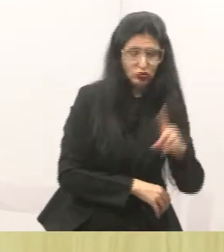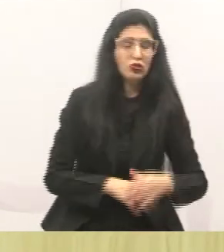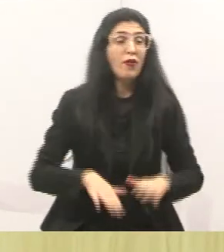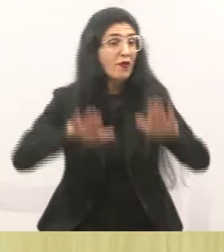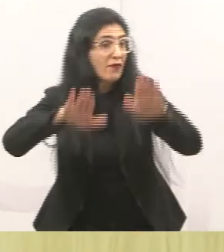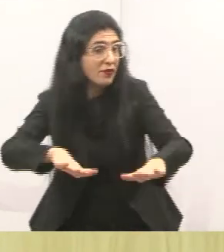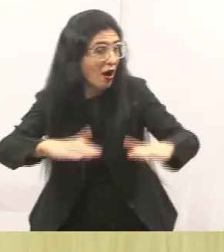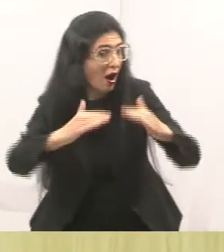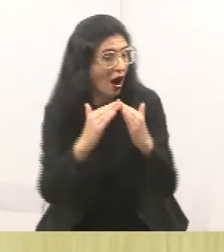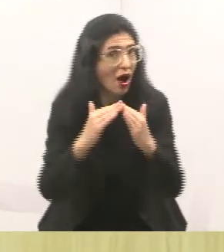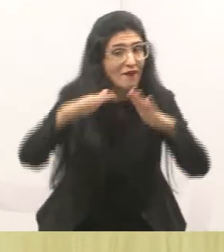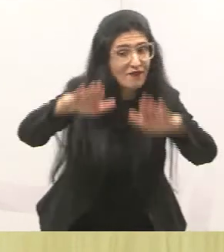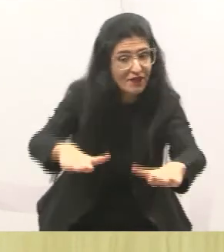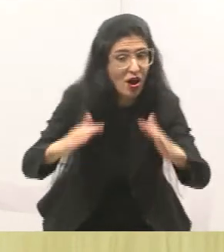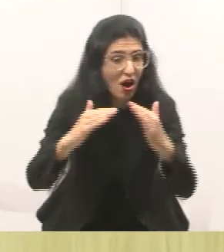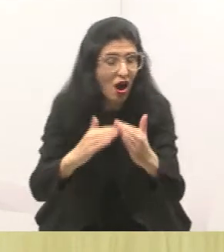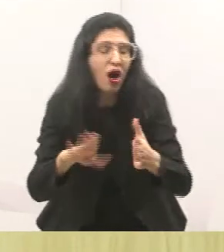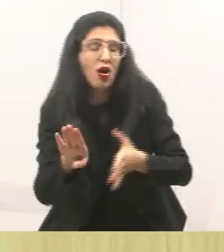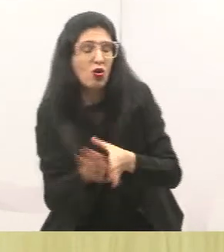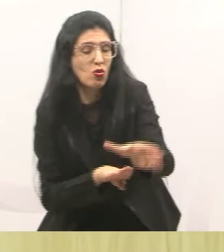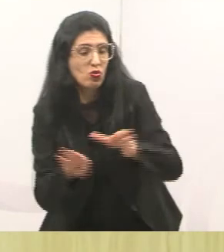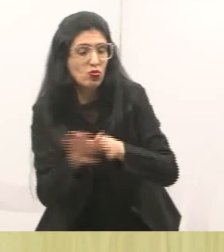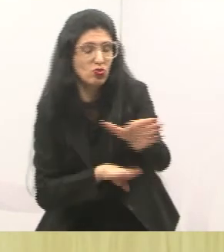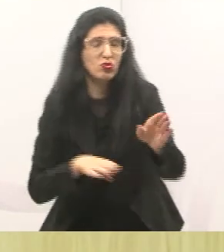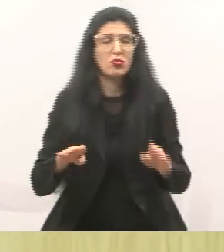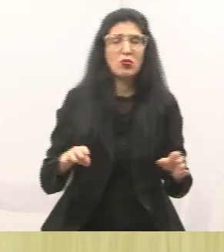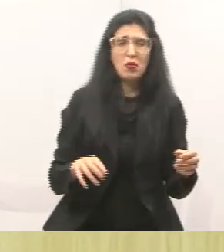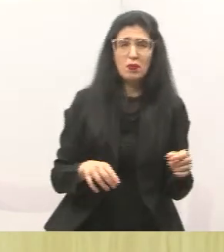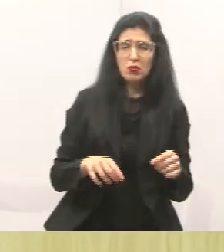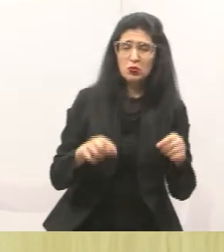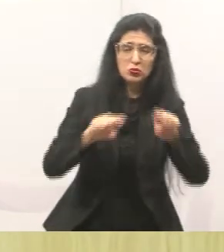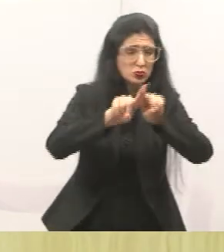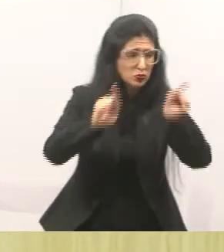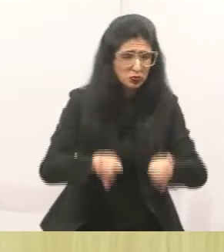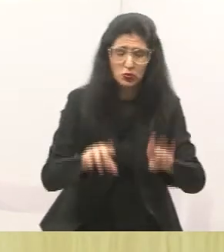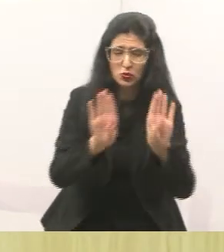atenção especial ao fechamento dos equipamentos públicos,